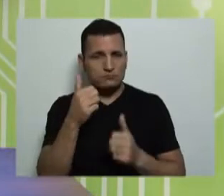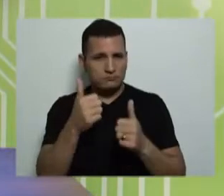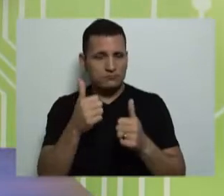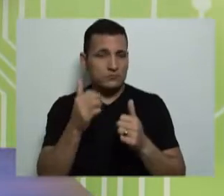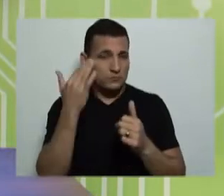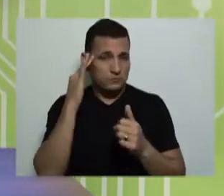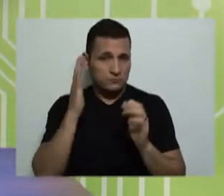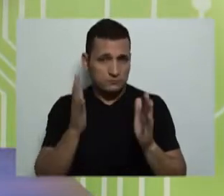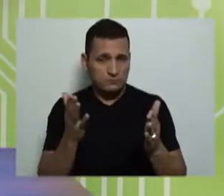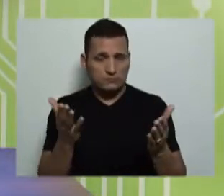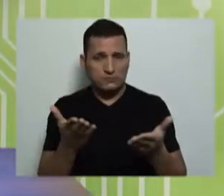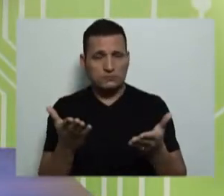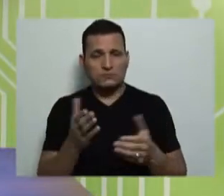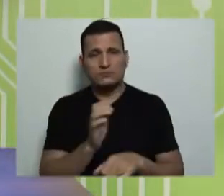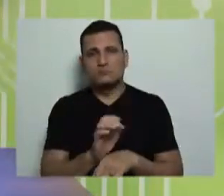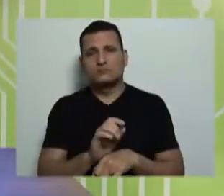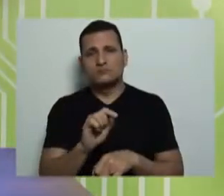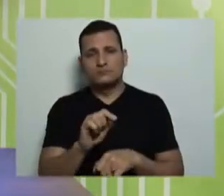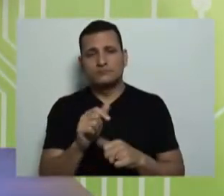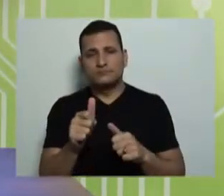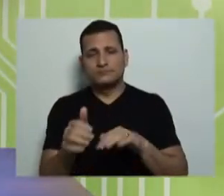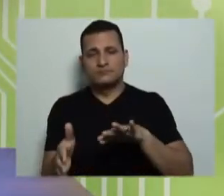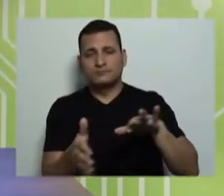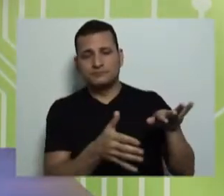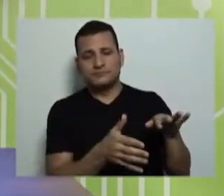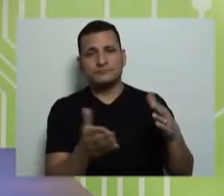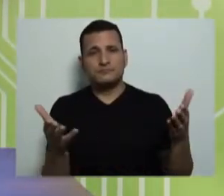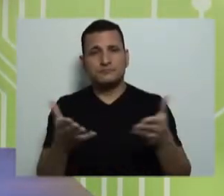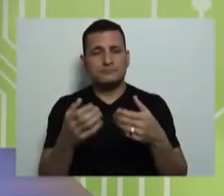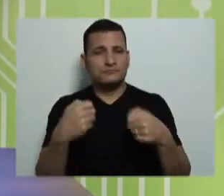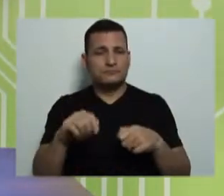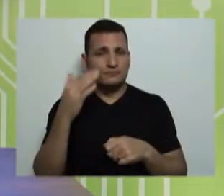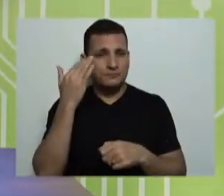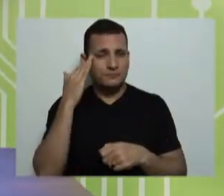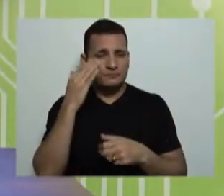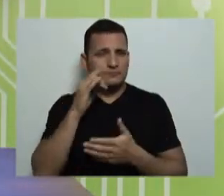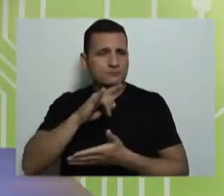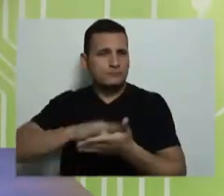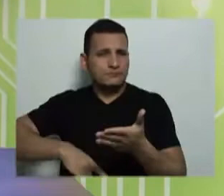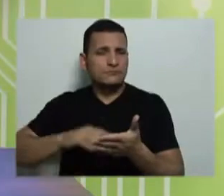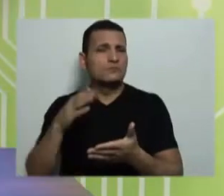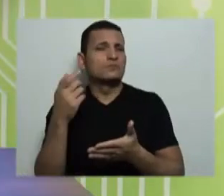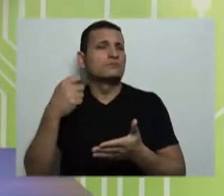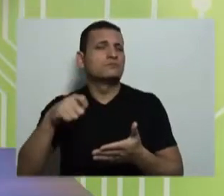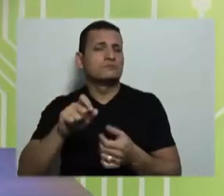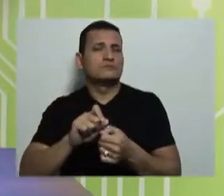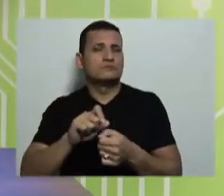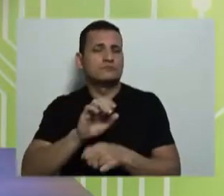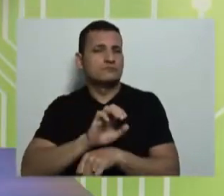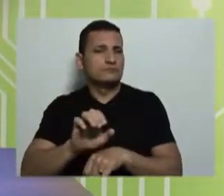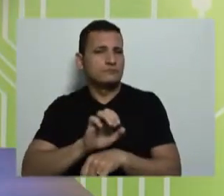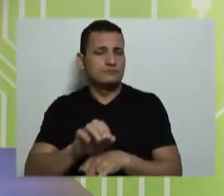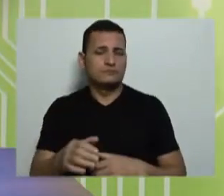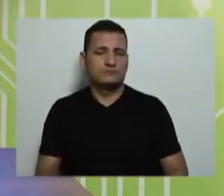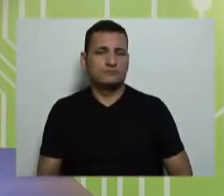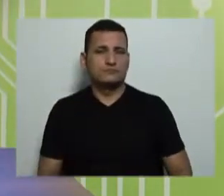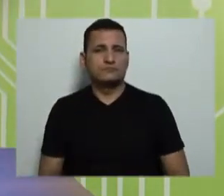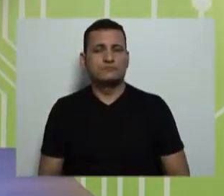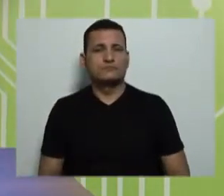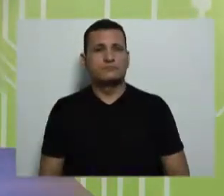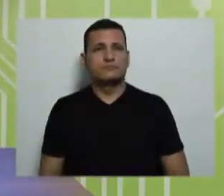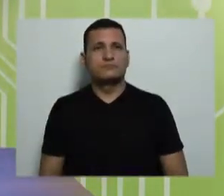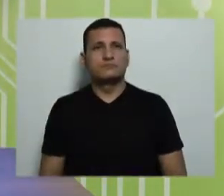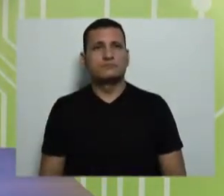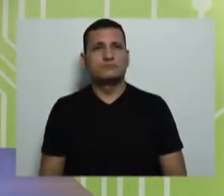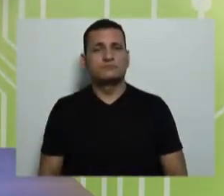estágio. Agora nós temos que saber quais que são os documentos necessários para a formalização desse estágio. E agora a gente vai